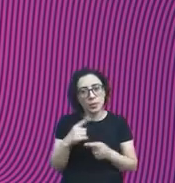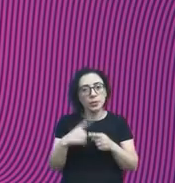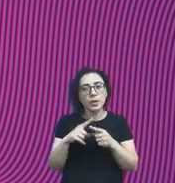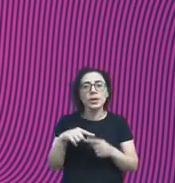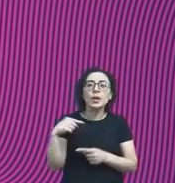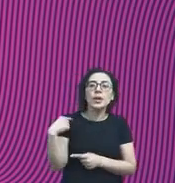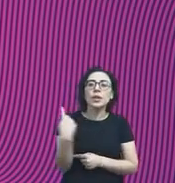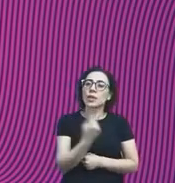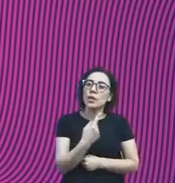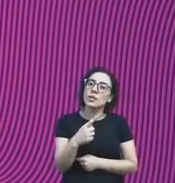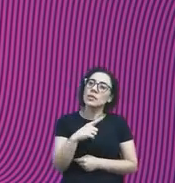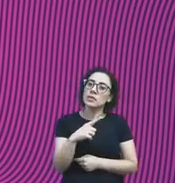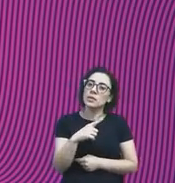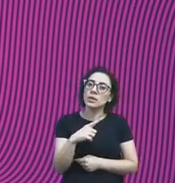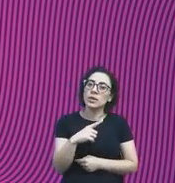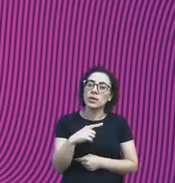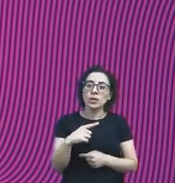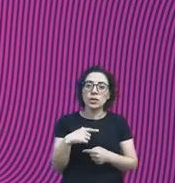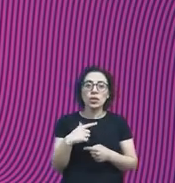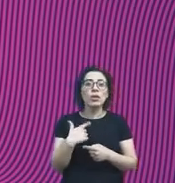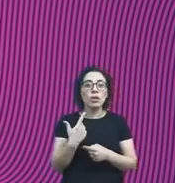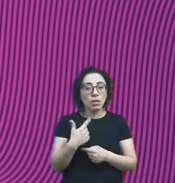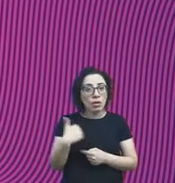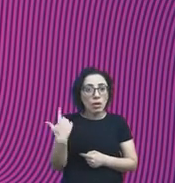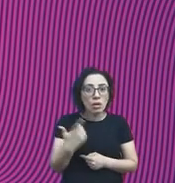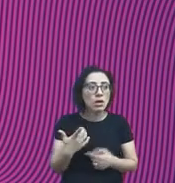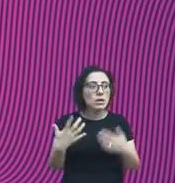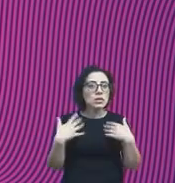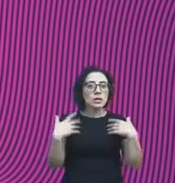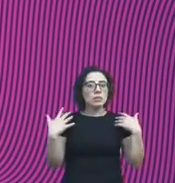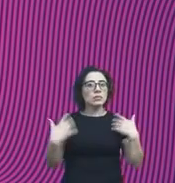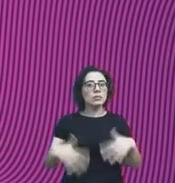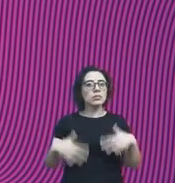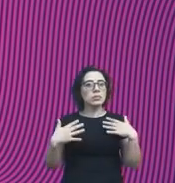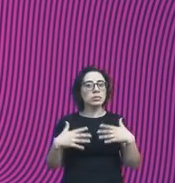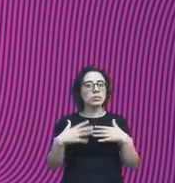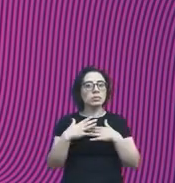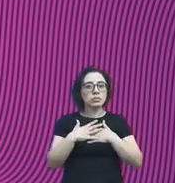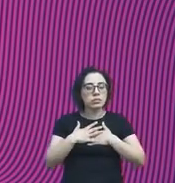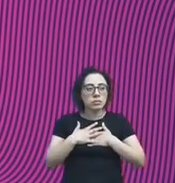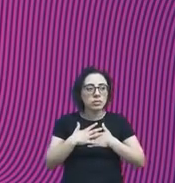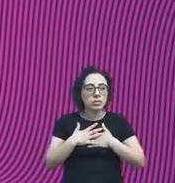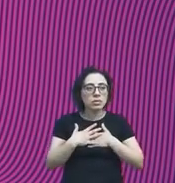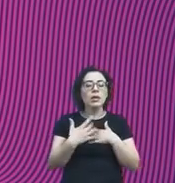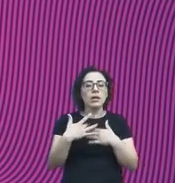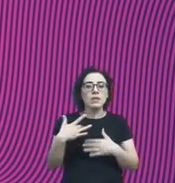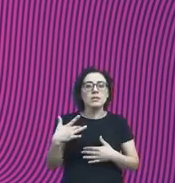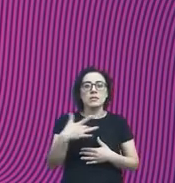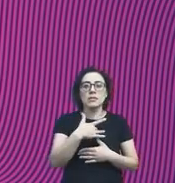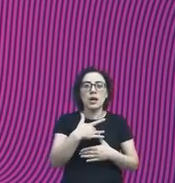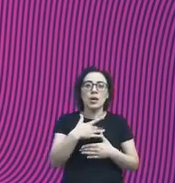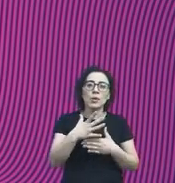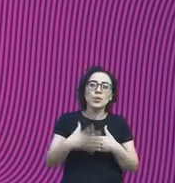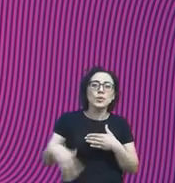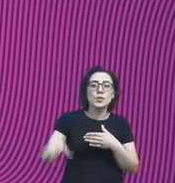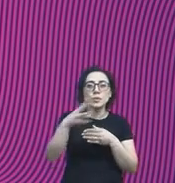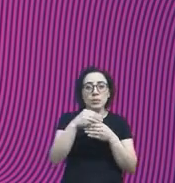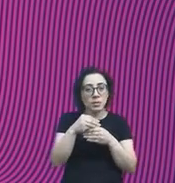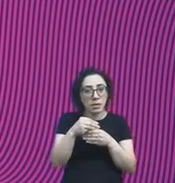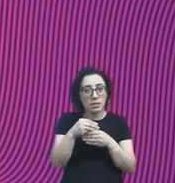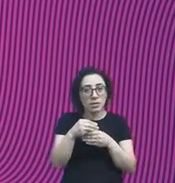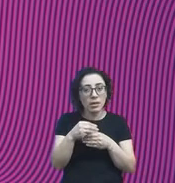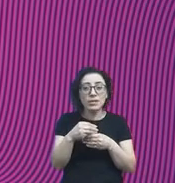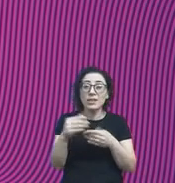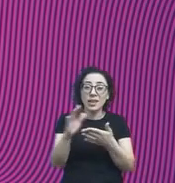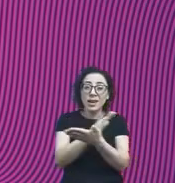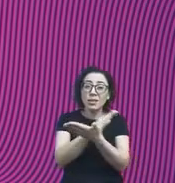nós somos vítimas, como saúde suplementar, de erros que ocorrem no país, mas